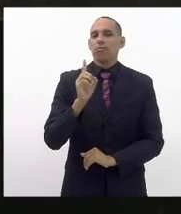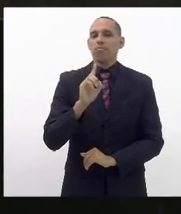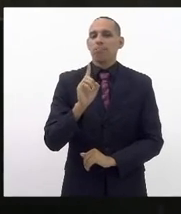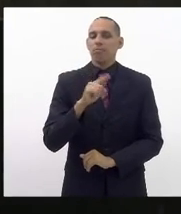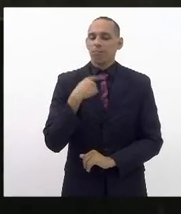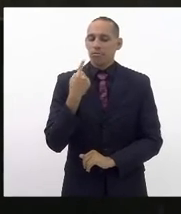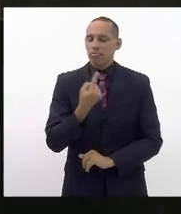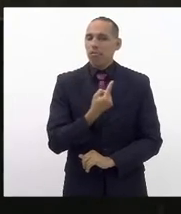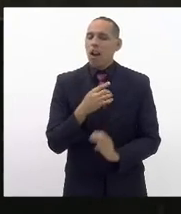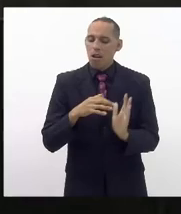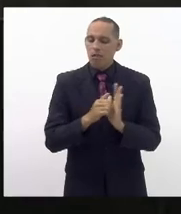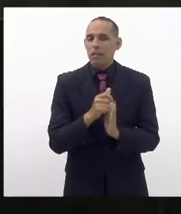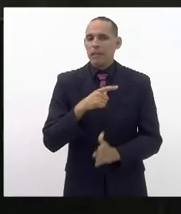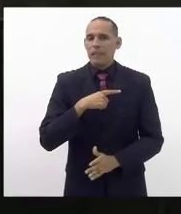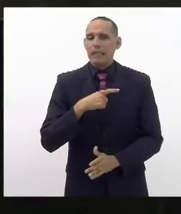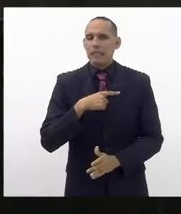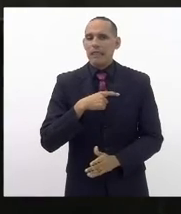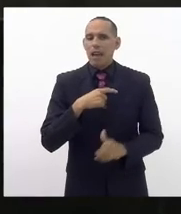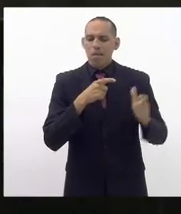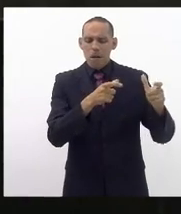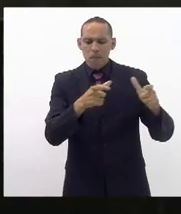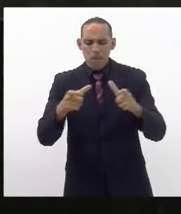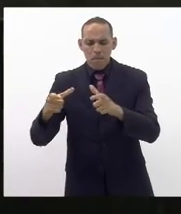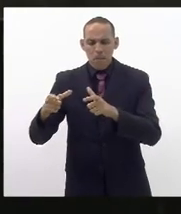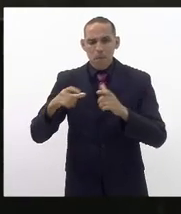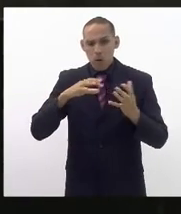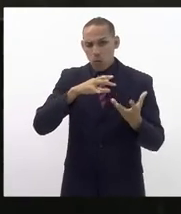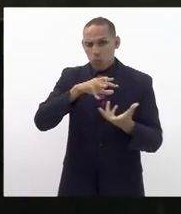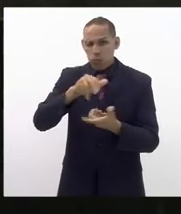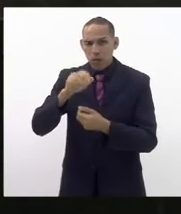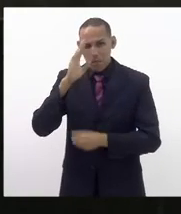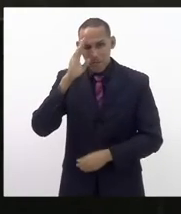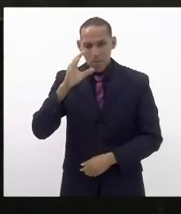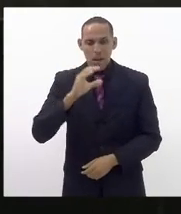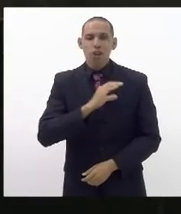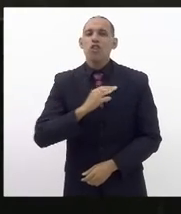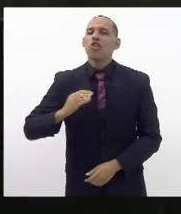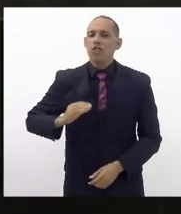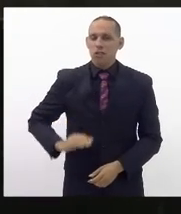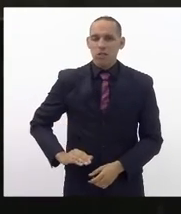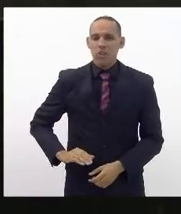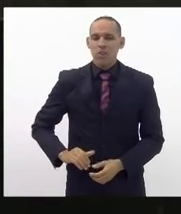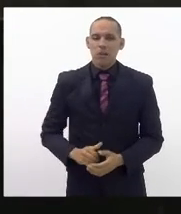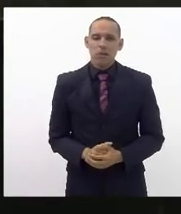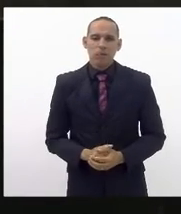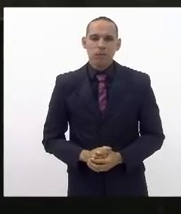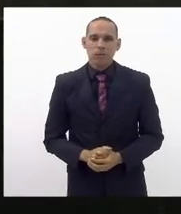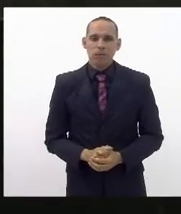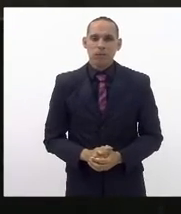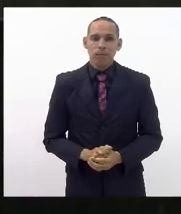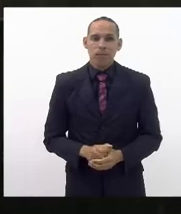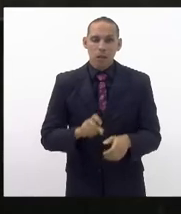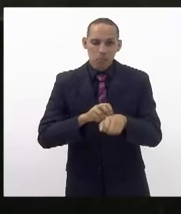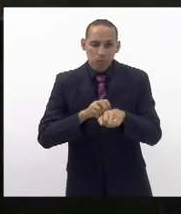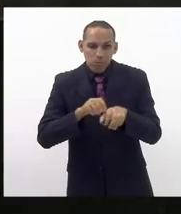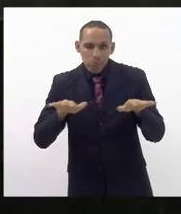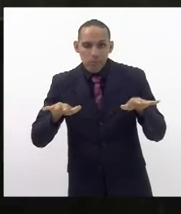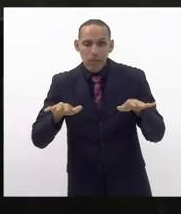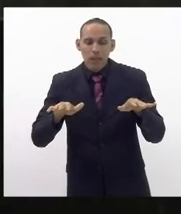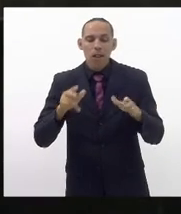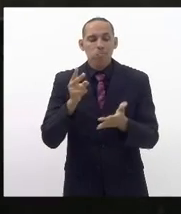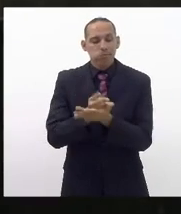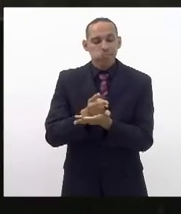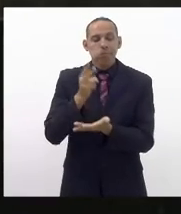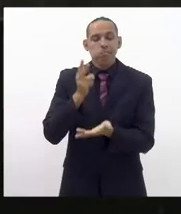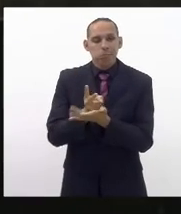nós temos registros em diversas partes do mundo, inclusive na China, que a pandemia